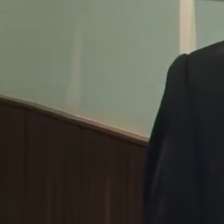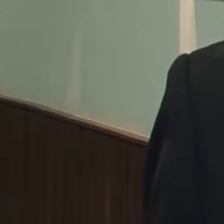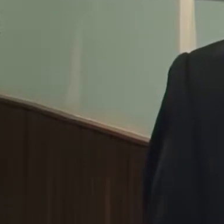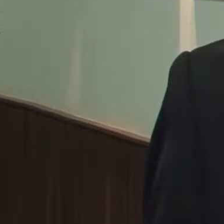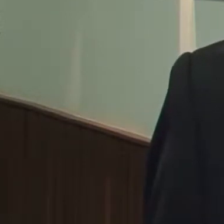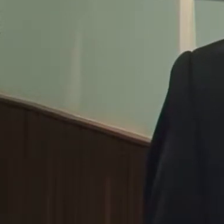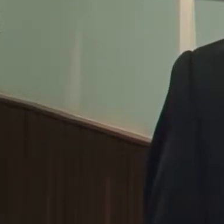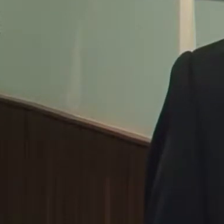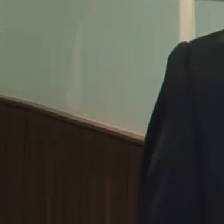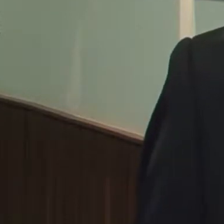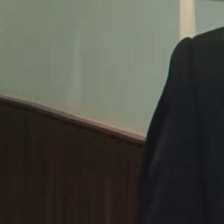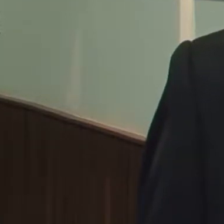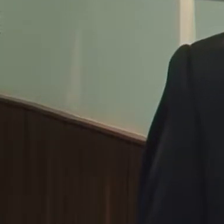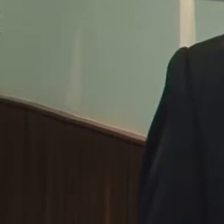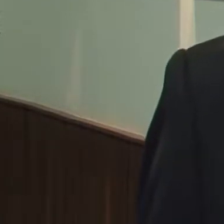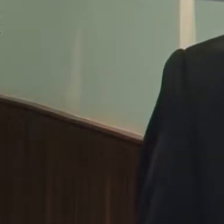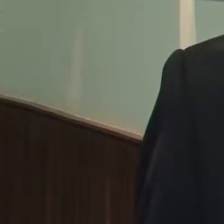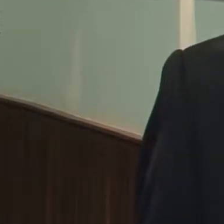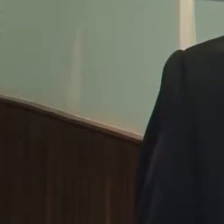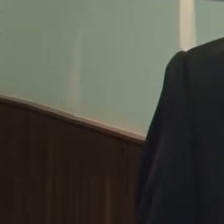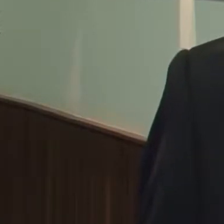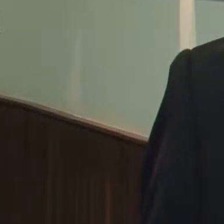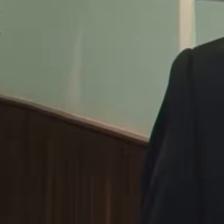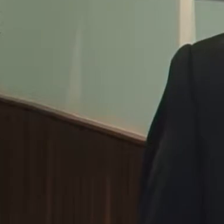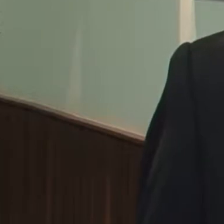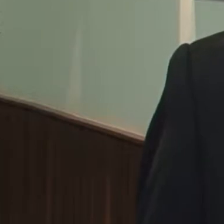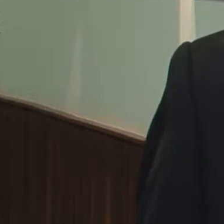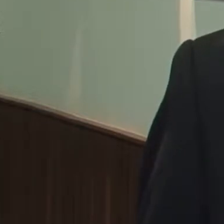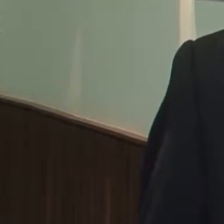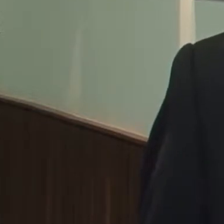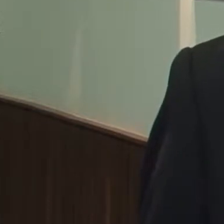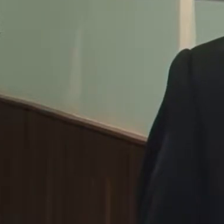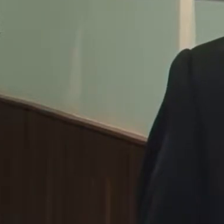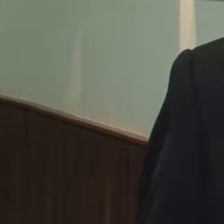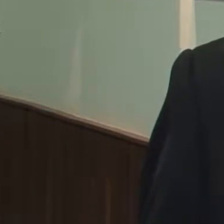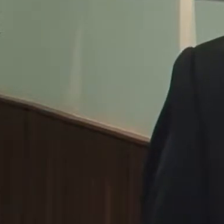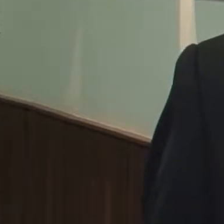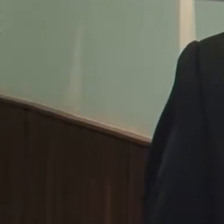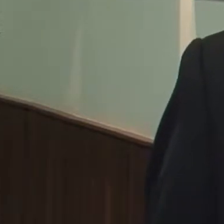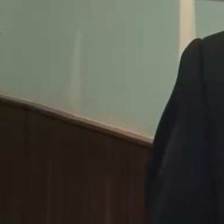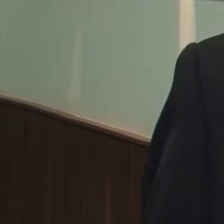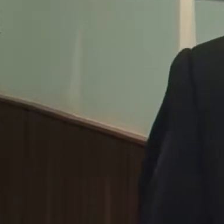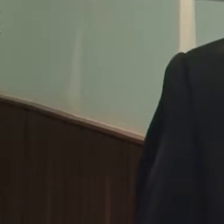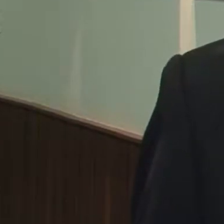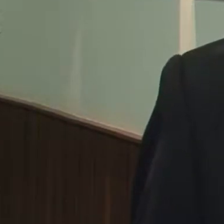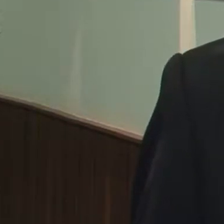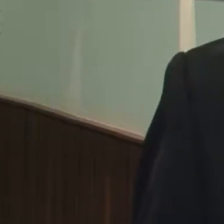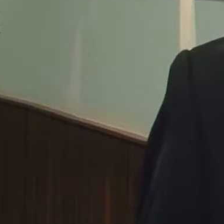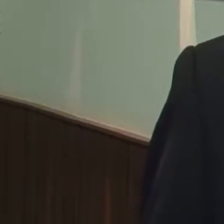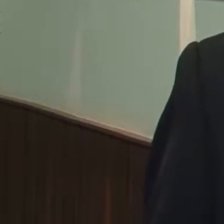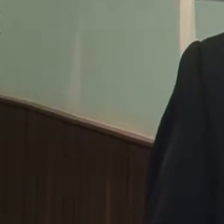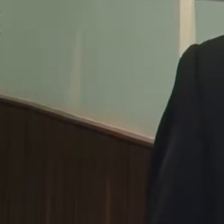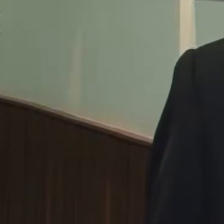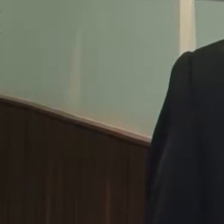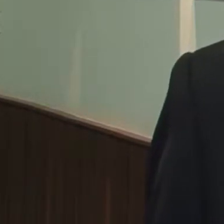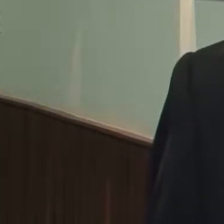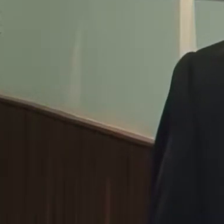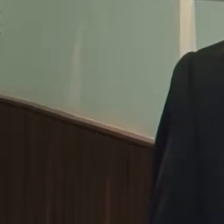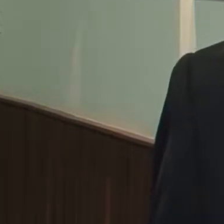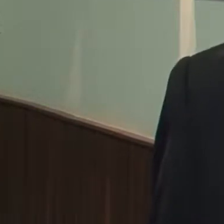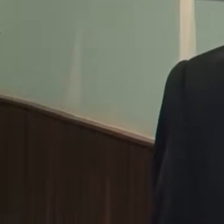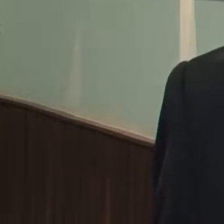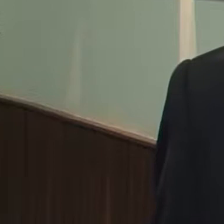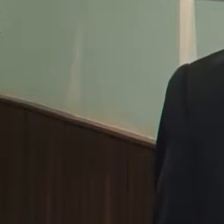código traz uma nova leitura. Também obrigações de vãos de portas, de